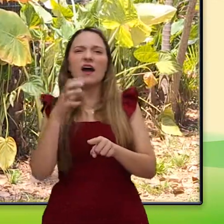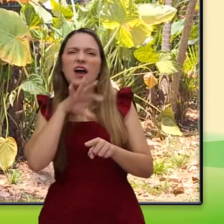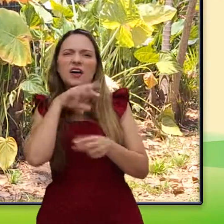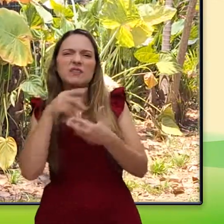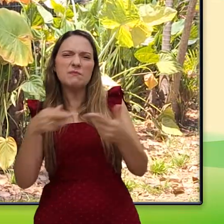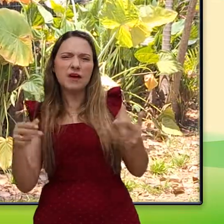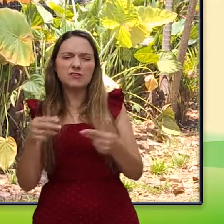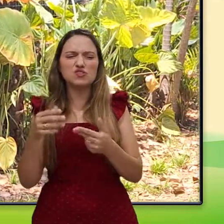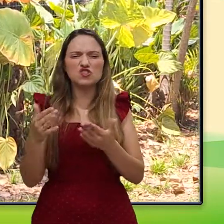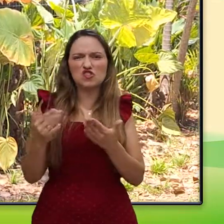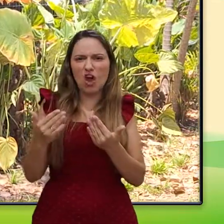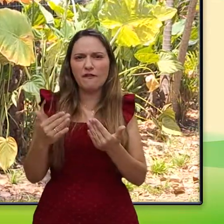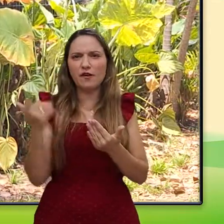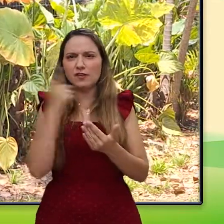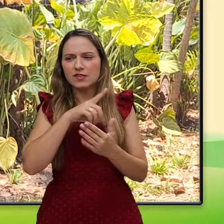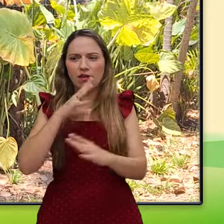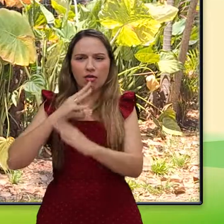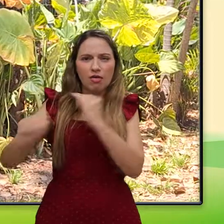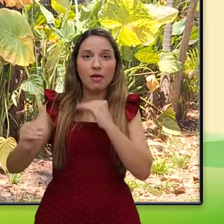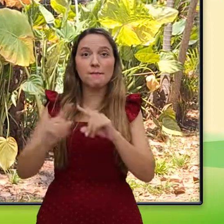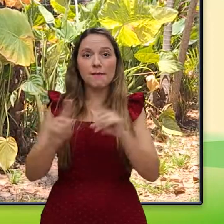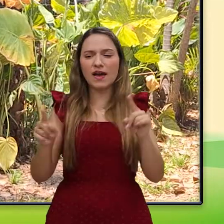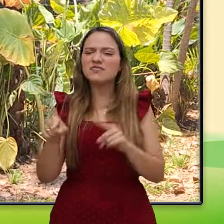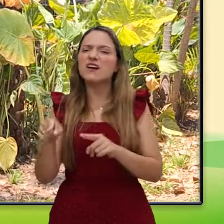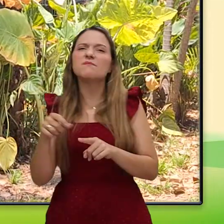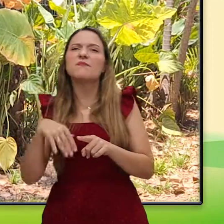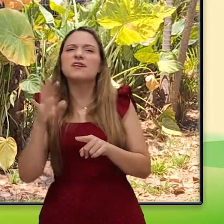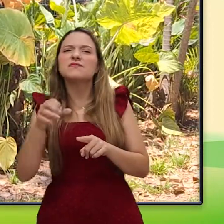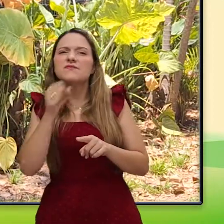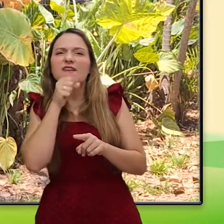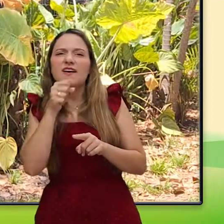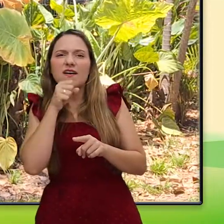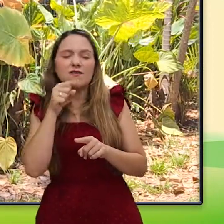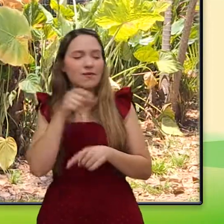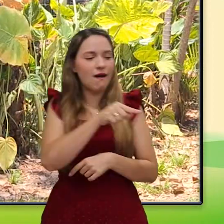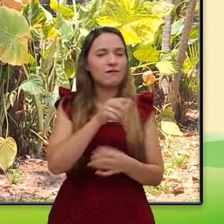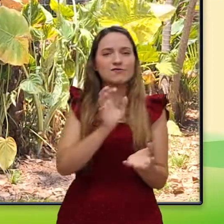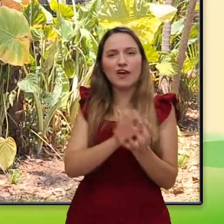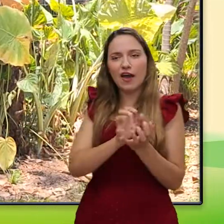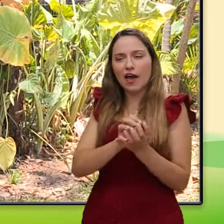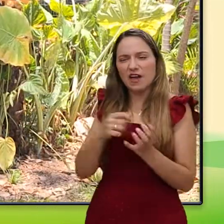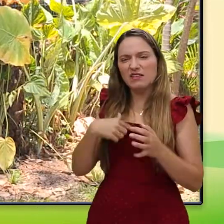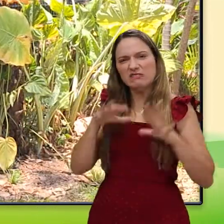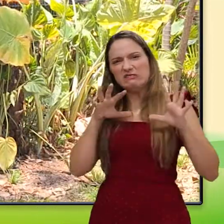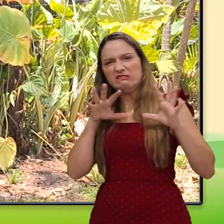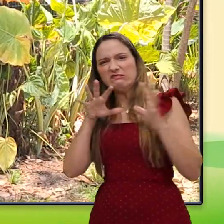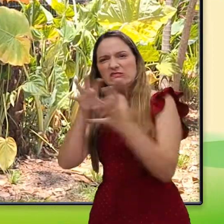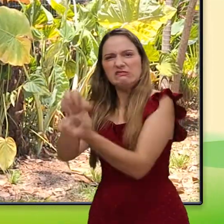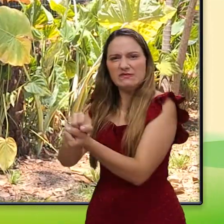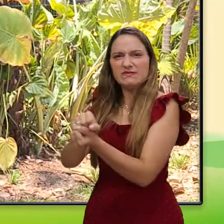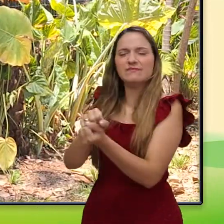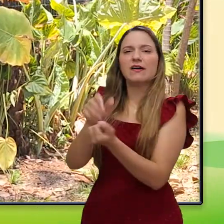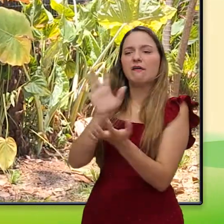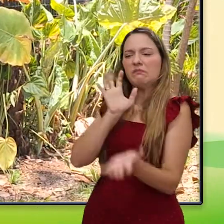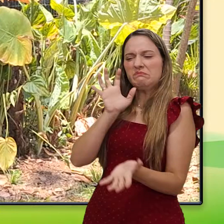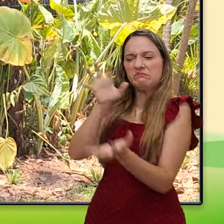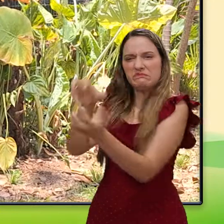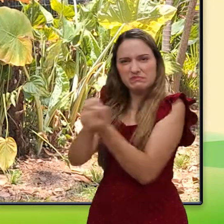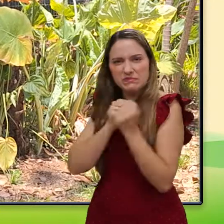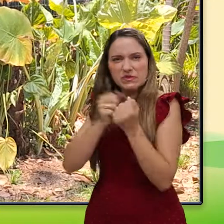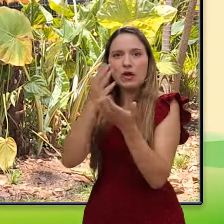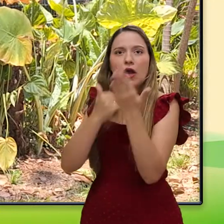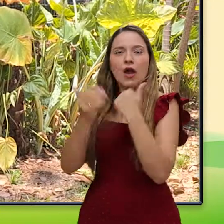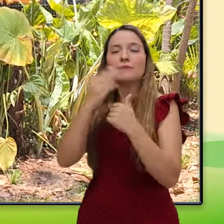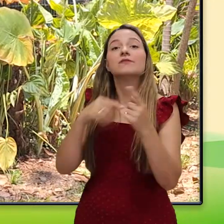fugir, porque geralmente eles abocanham ali. Mas quando tem animais mais senis, né, animais mais idosos, eles conseguem, então, capturar esses